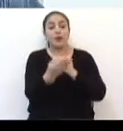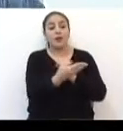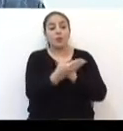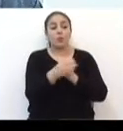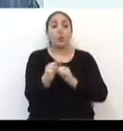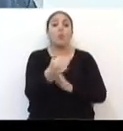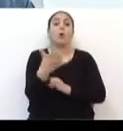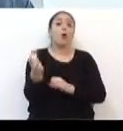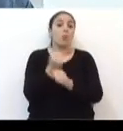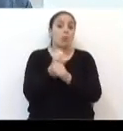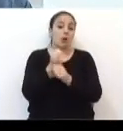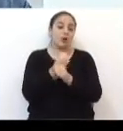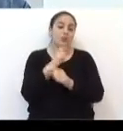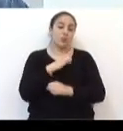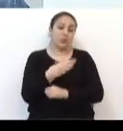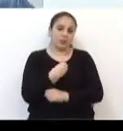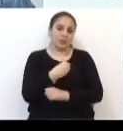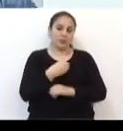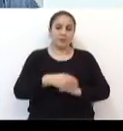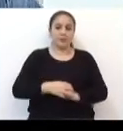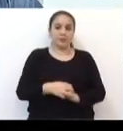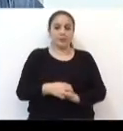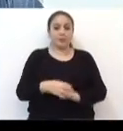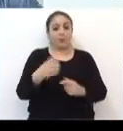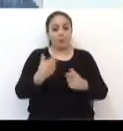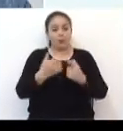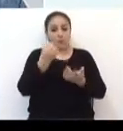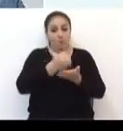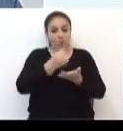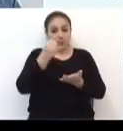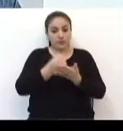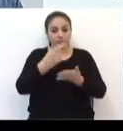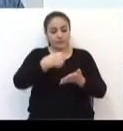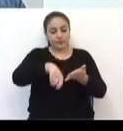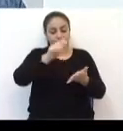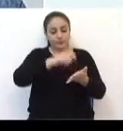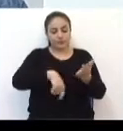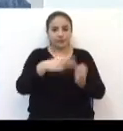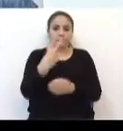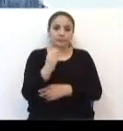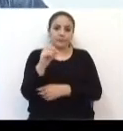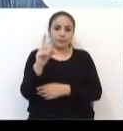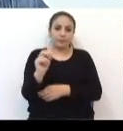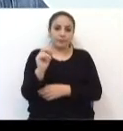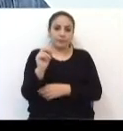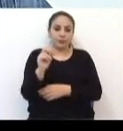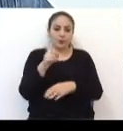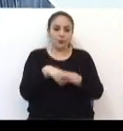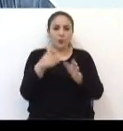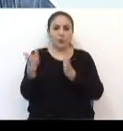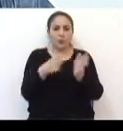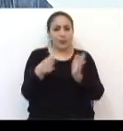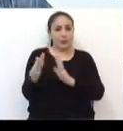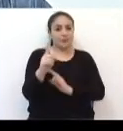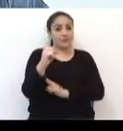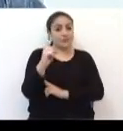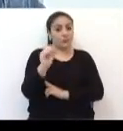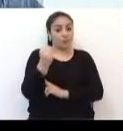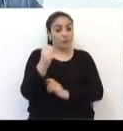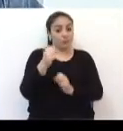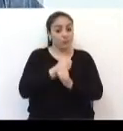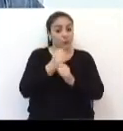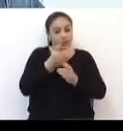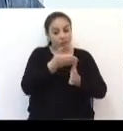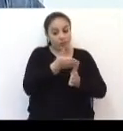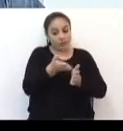qual ano que vai passar, porque foi um contrato assinado em 2010 com prazo de 18 anos